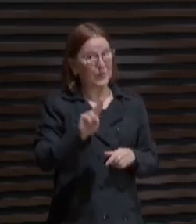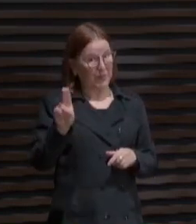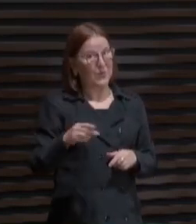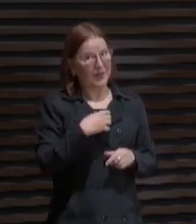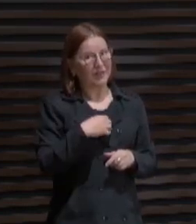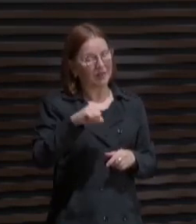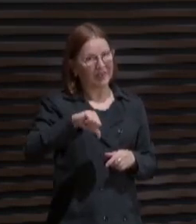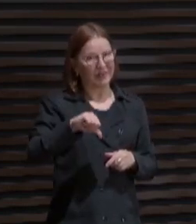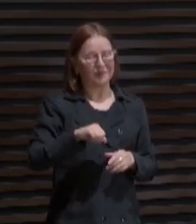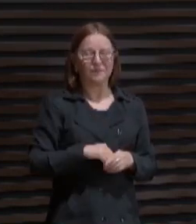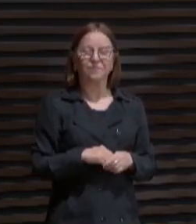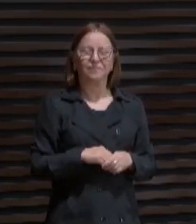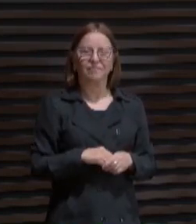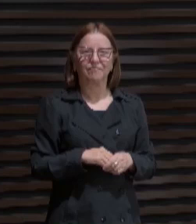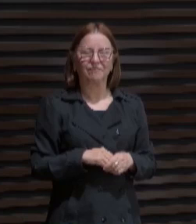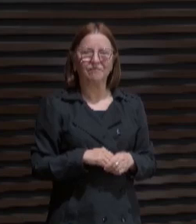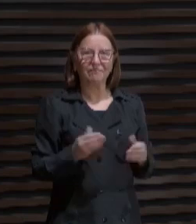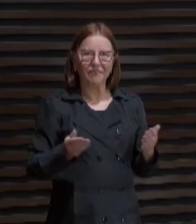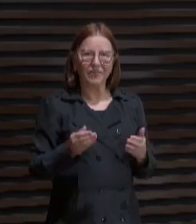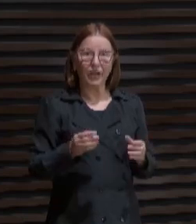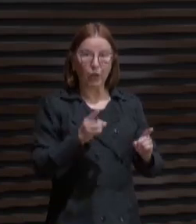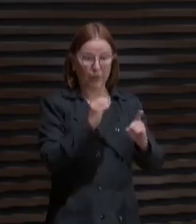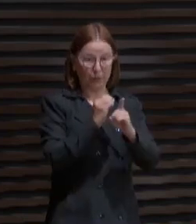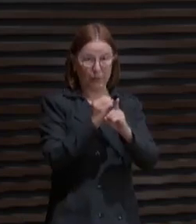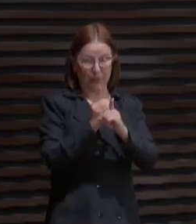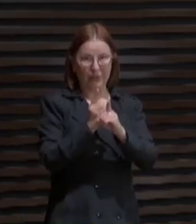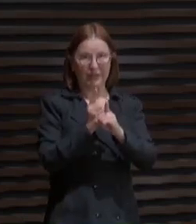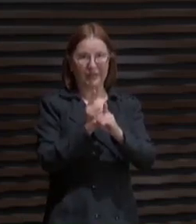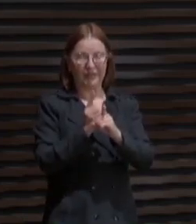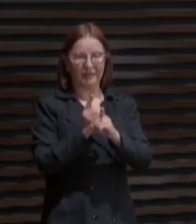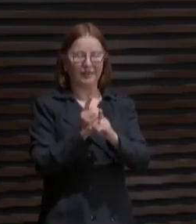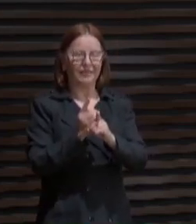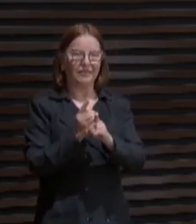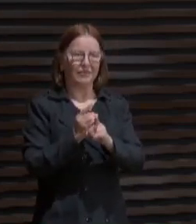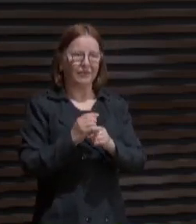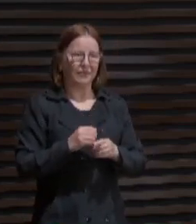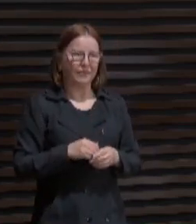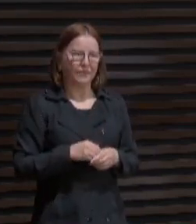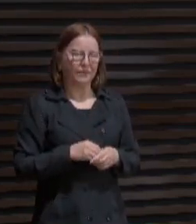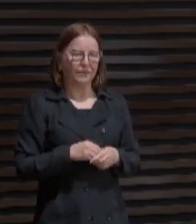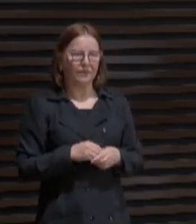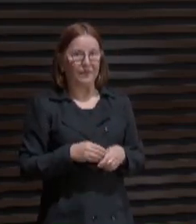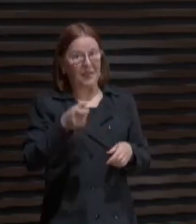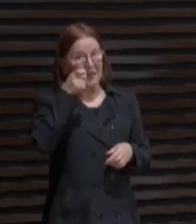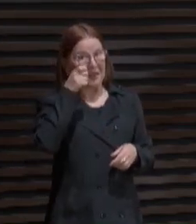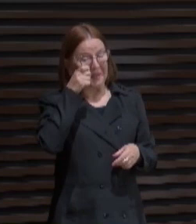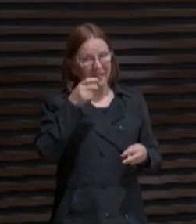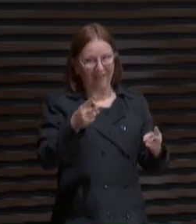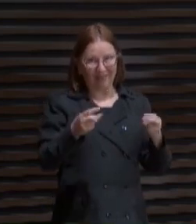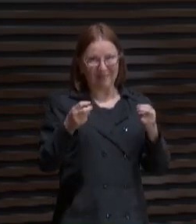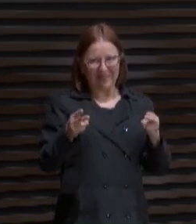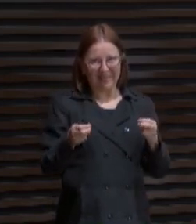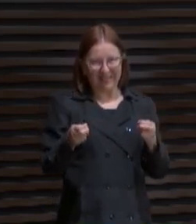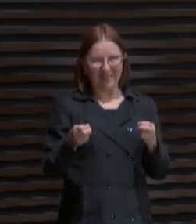Voltemos aqui aos discípulos e aos 40 últimos dias de Jesus. É interessante observar as